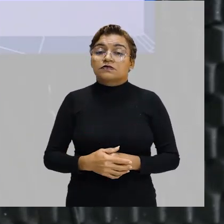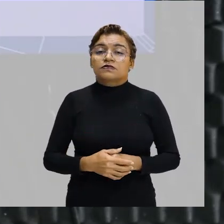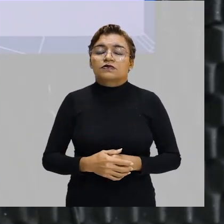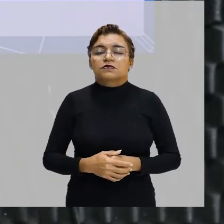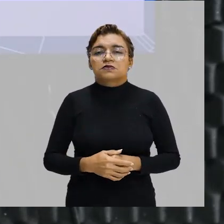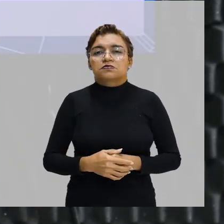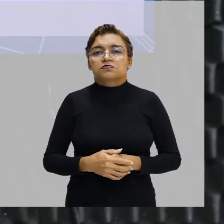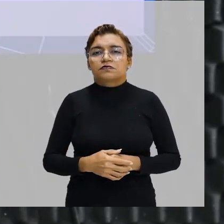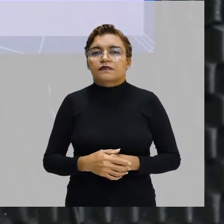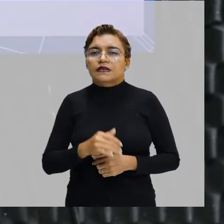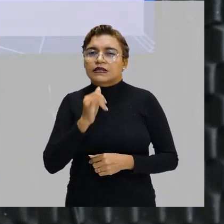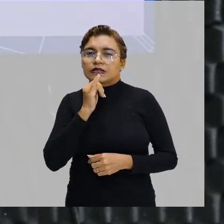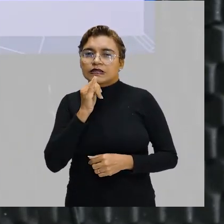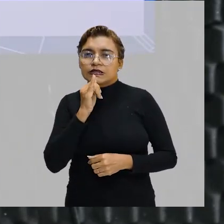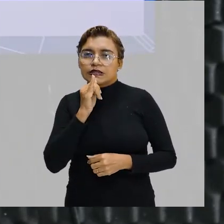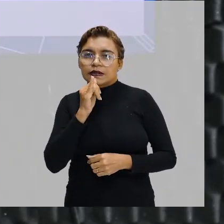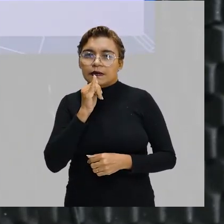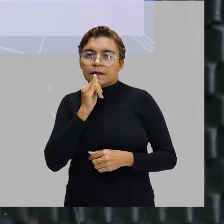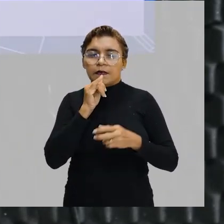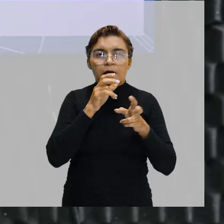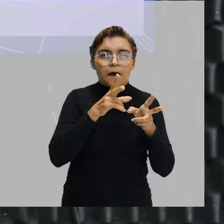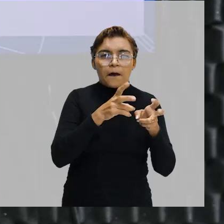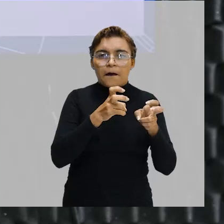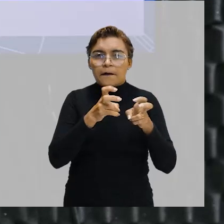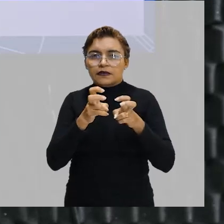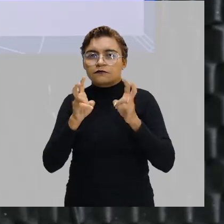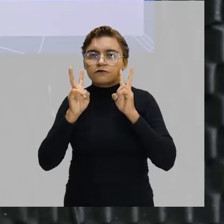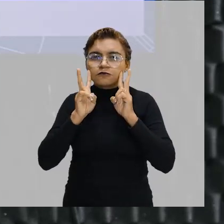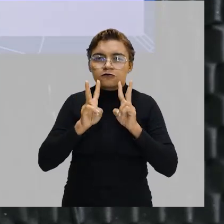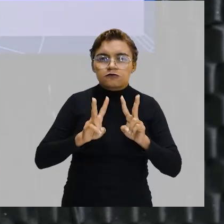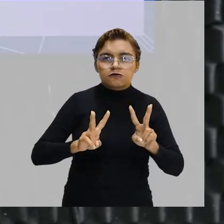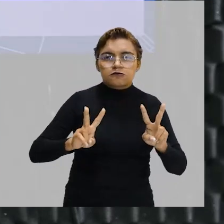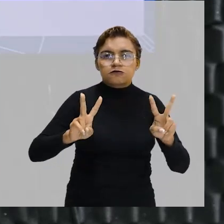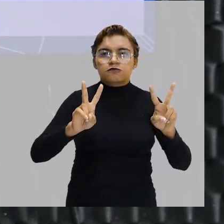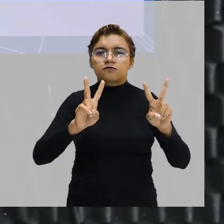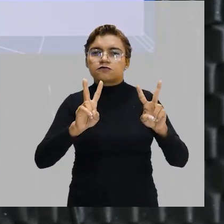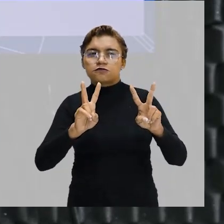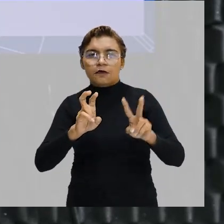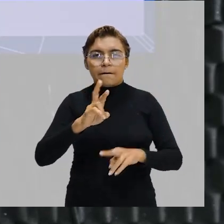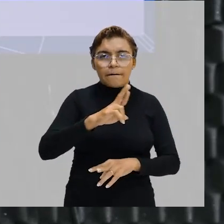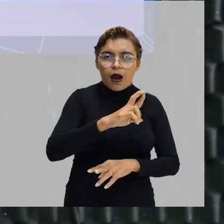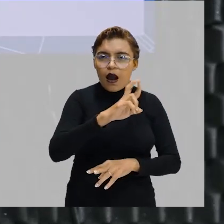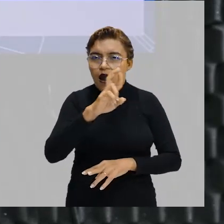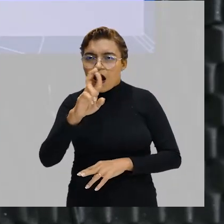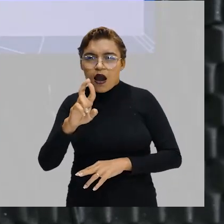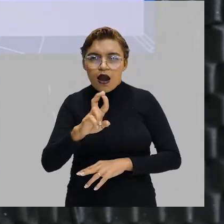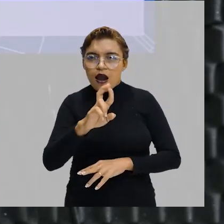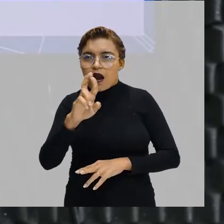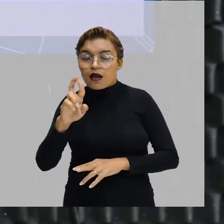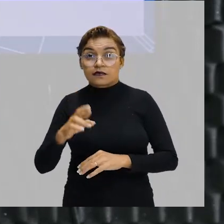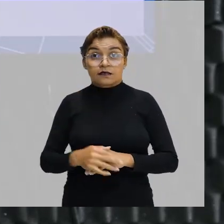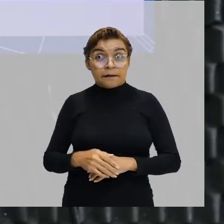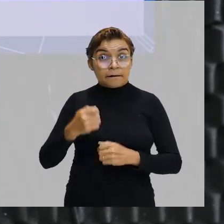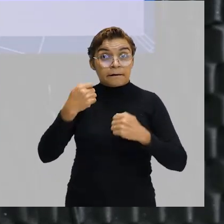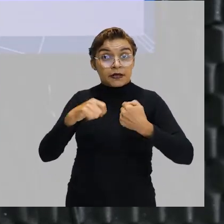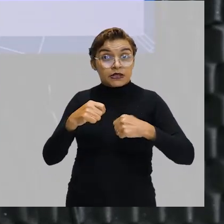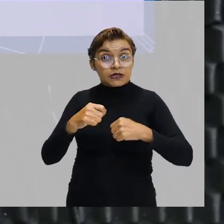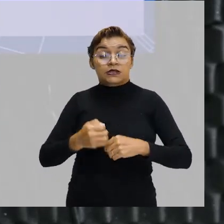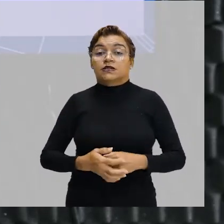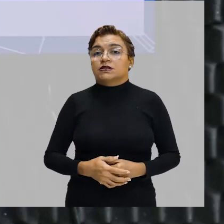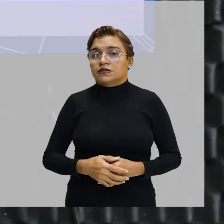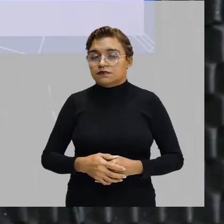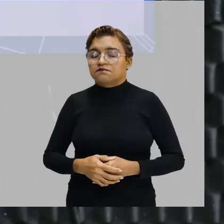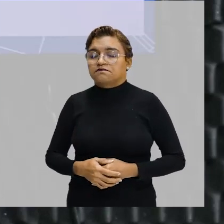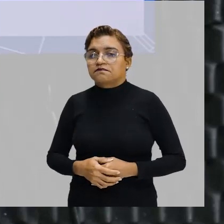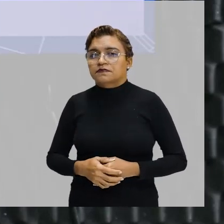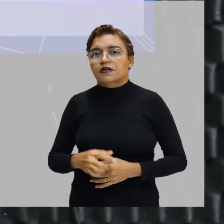como é que eu vou dizer, olhos de lince, que observa nas entrelinhas, né? Eu sempre gosto de conversar com uma pessoa